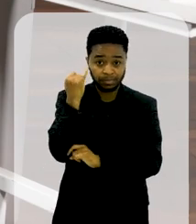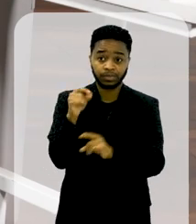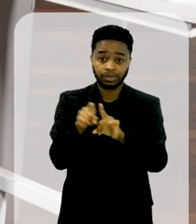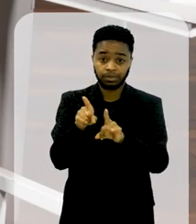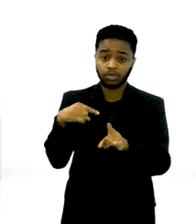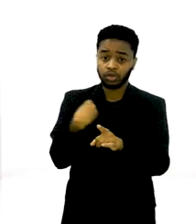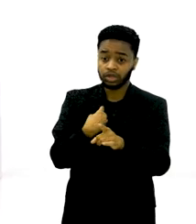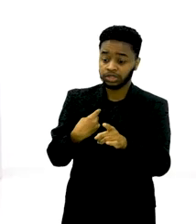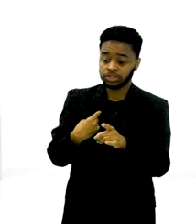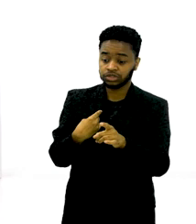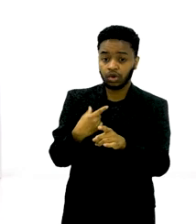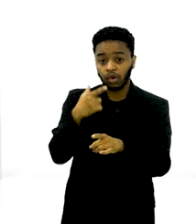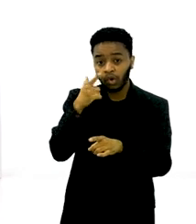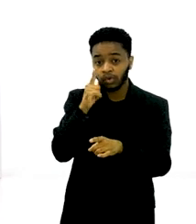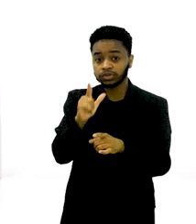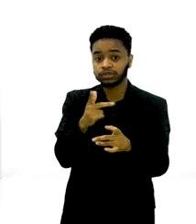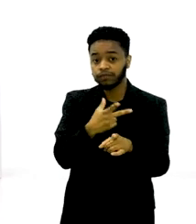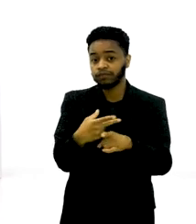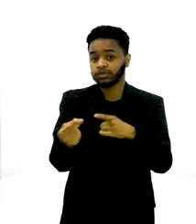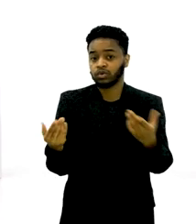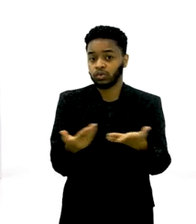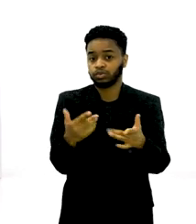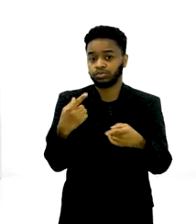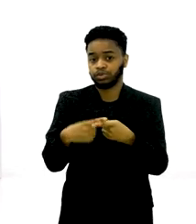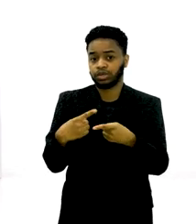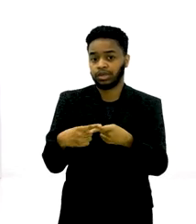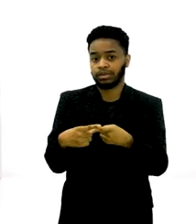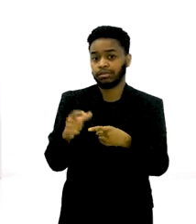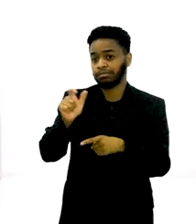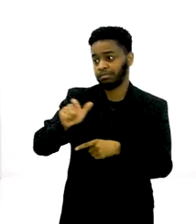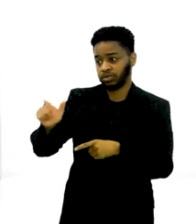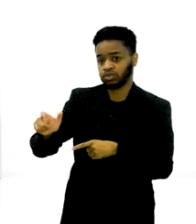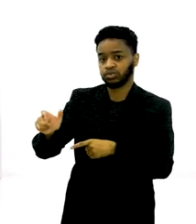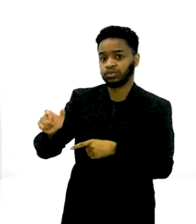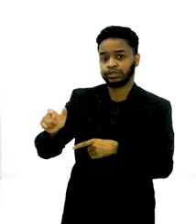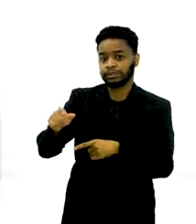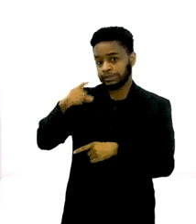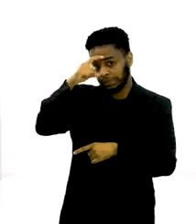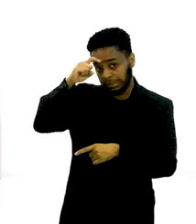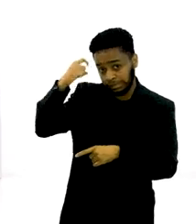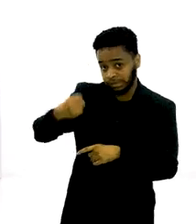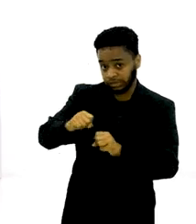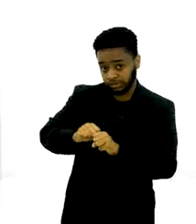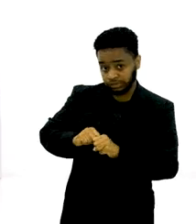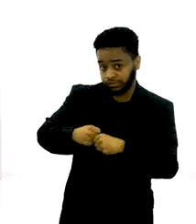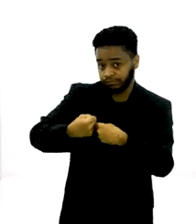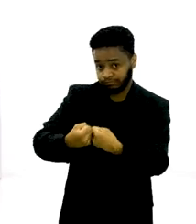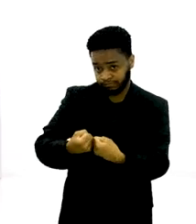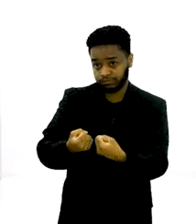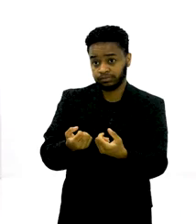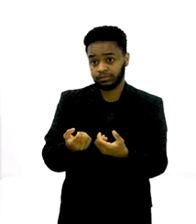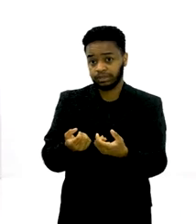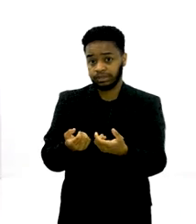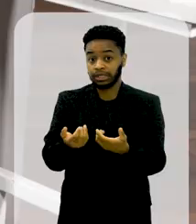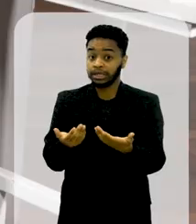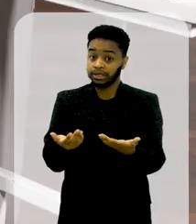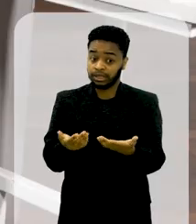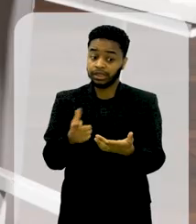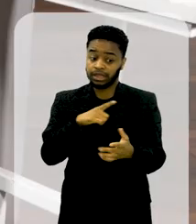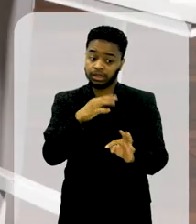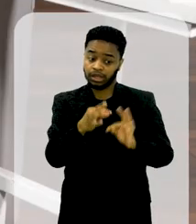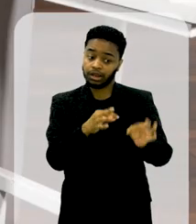que chegamos até aqui por conta do que eles fizeram H duras penas eles vão ser tratados dessa maneira aí eu fui virando